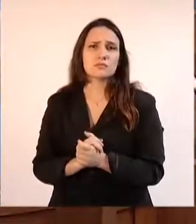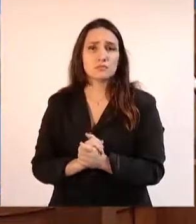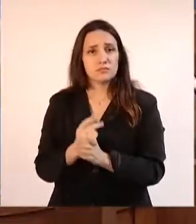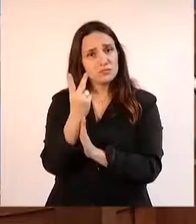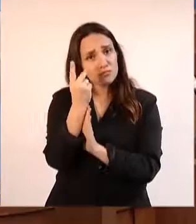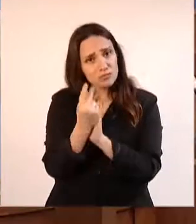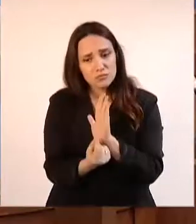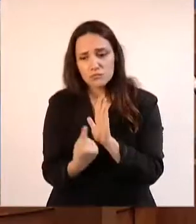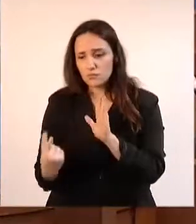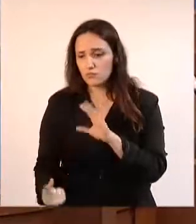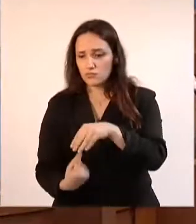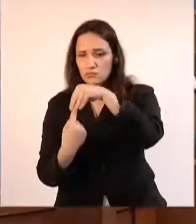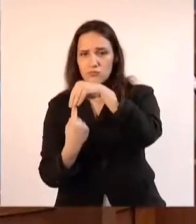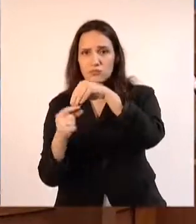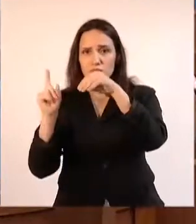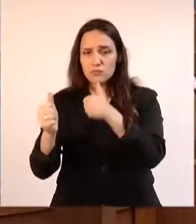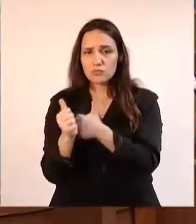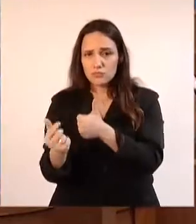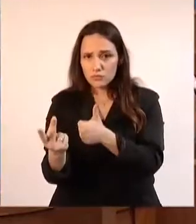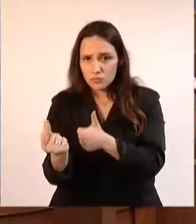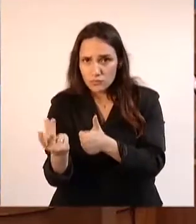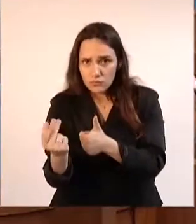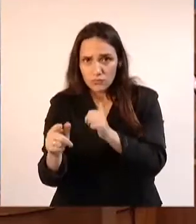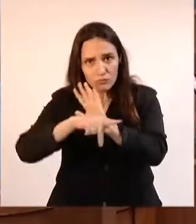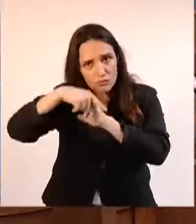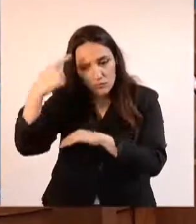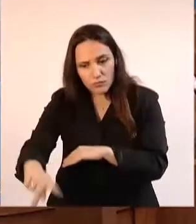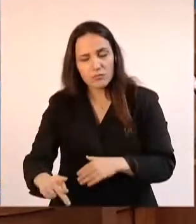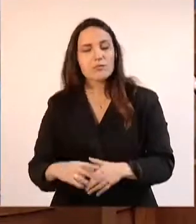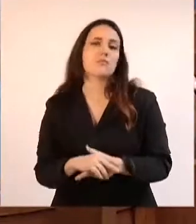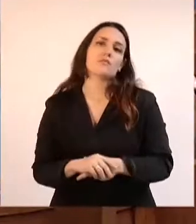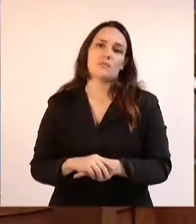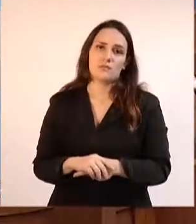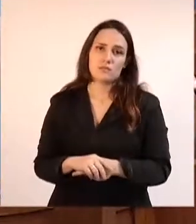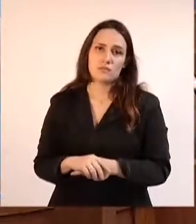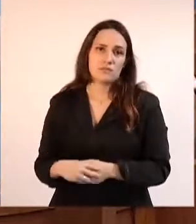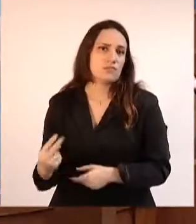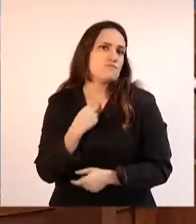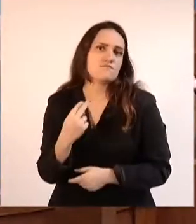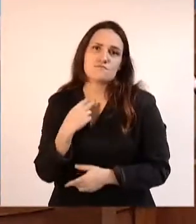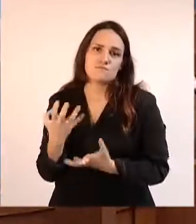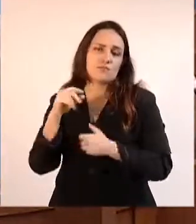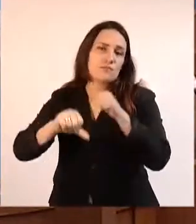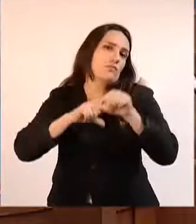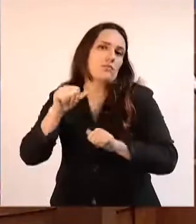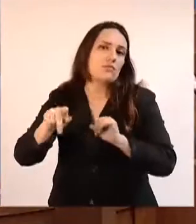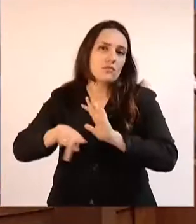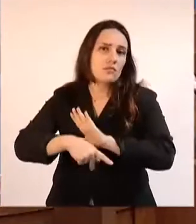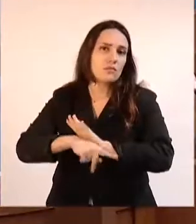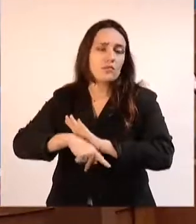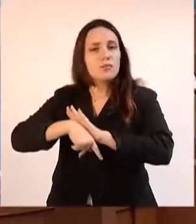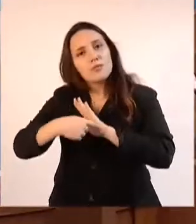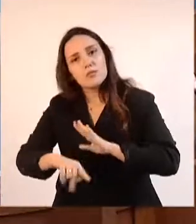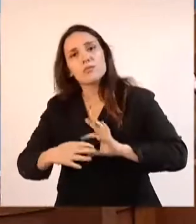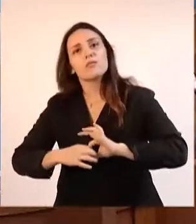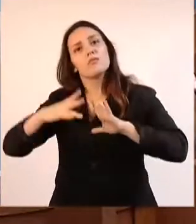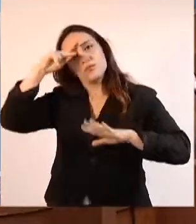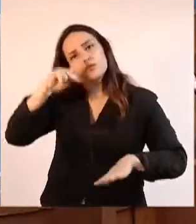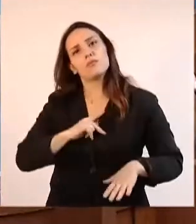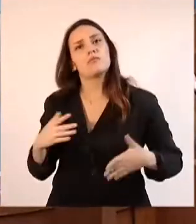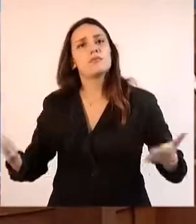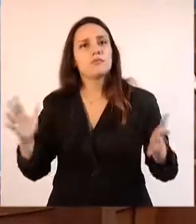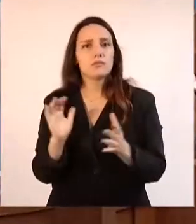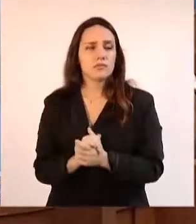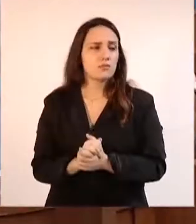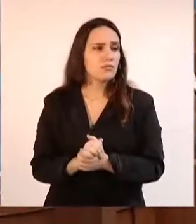é um só, é o orçamento do Tribunal de Contas. Como pode Tribunal de Contas, eu tenho um